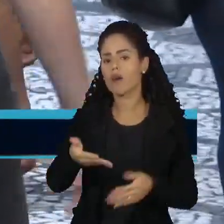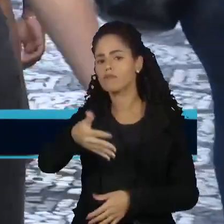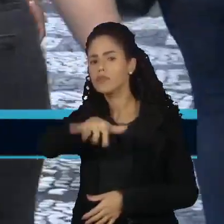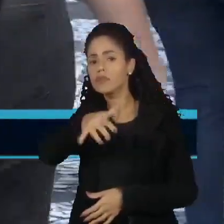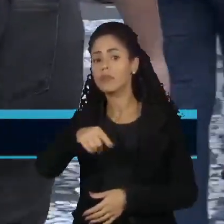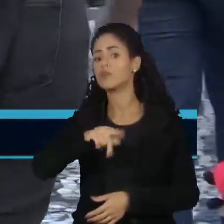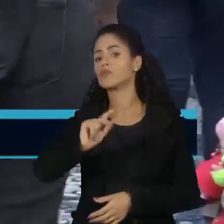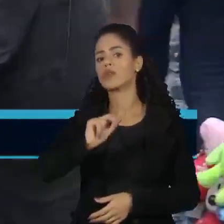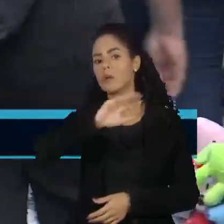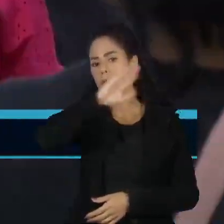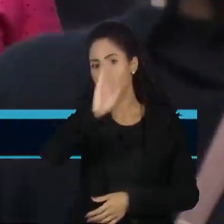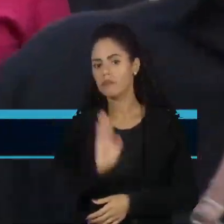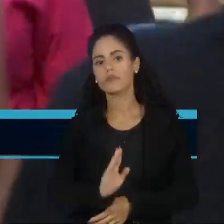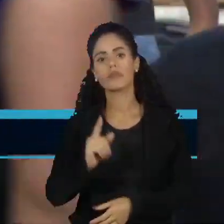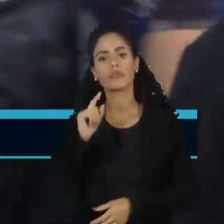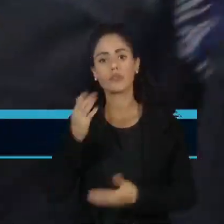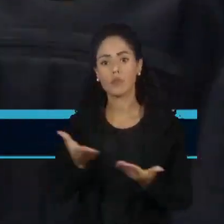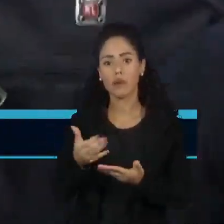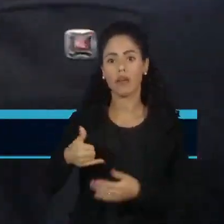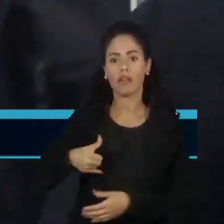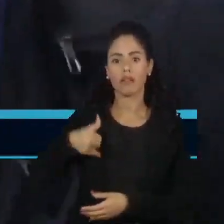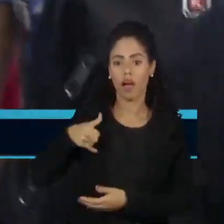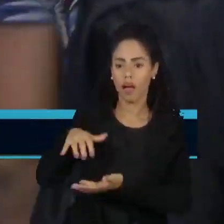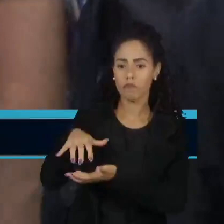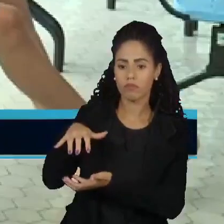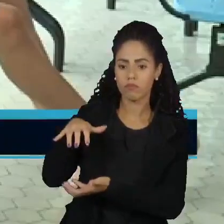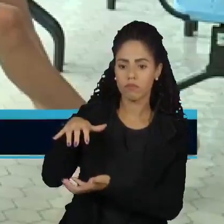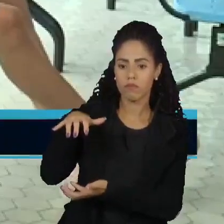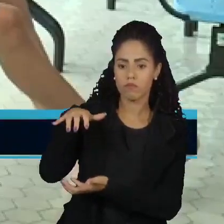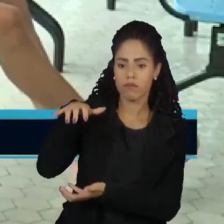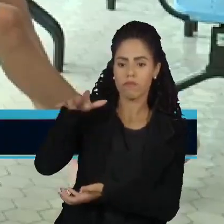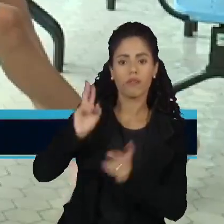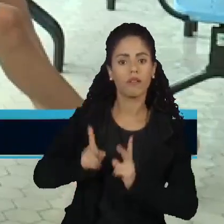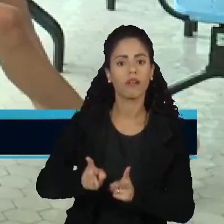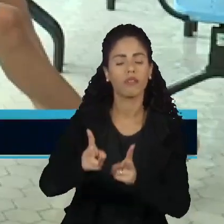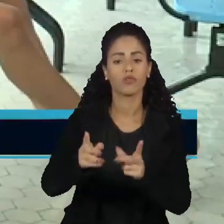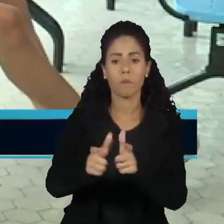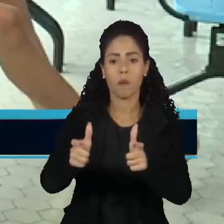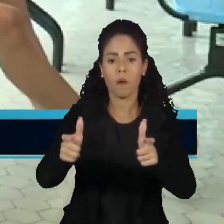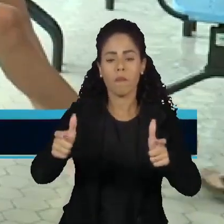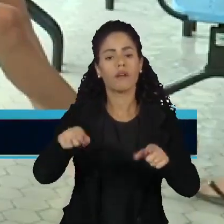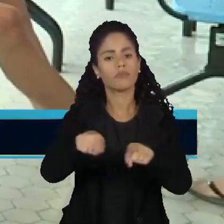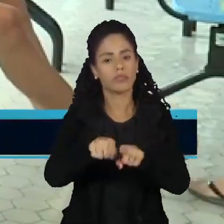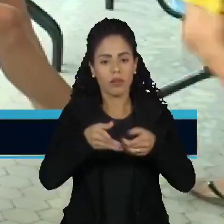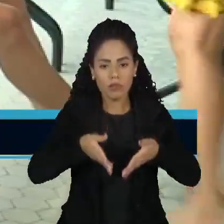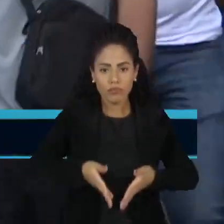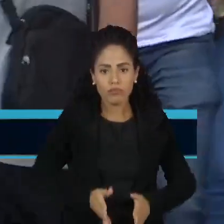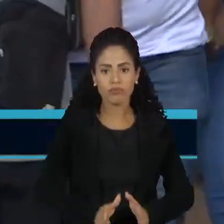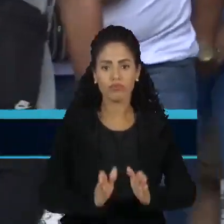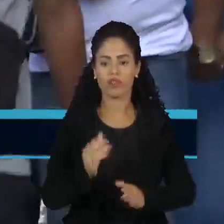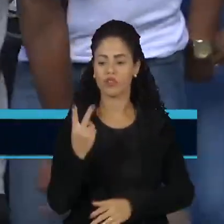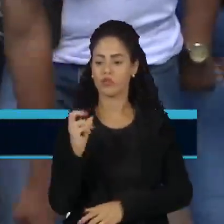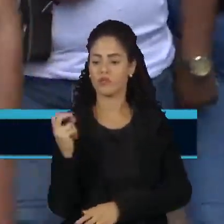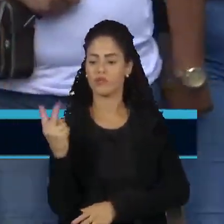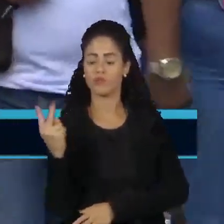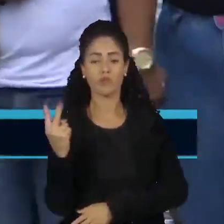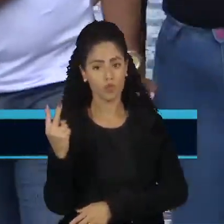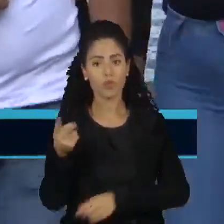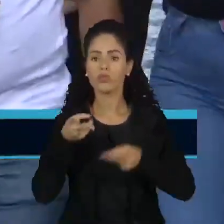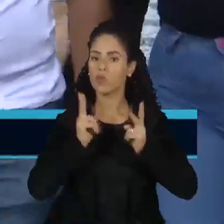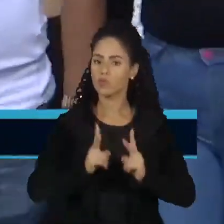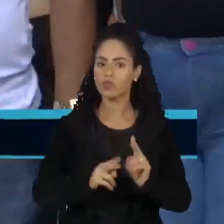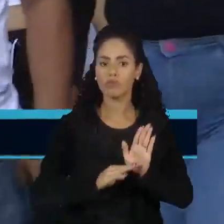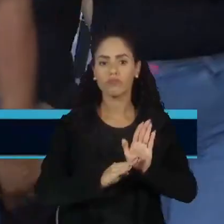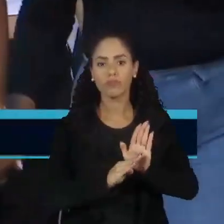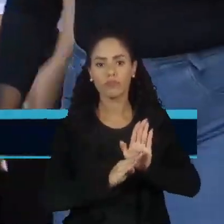Brasil vive numa faixa de envelhecimento acelerado ainda assim o número de nascimentos de 2022 segue